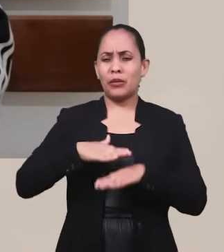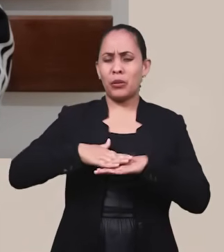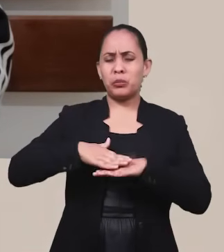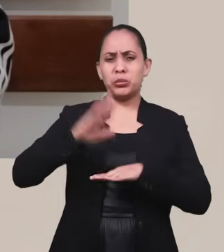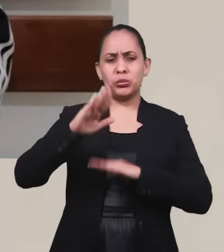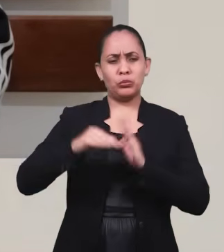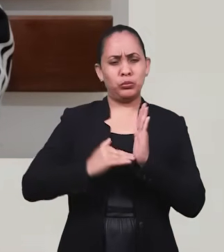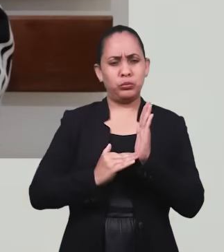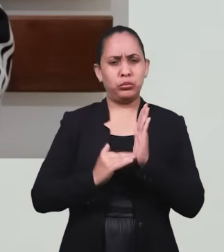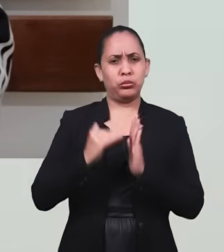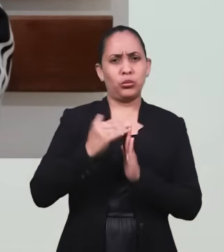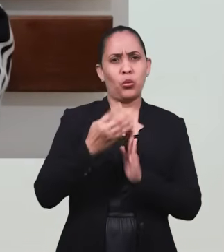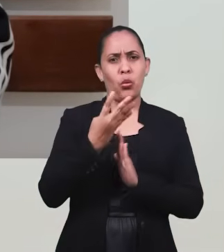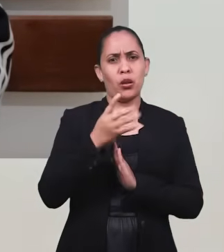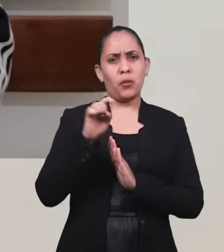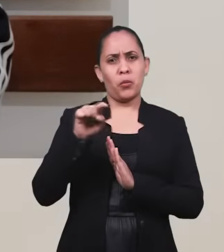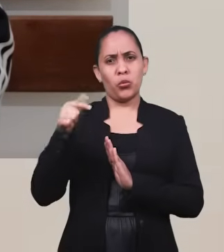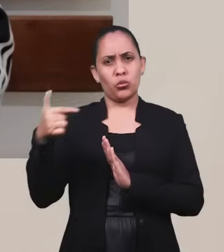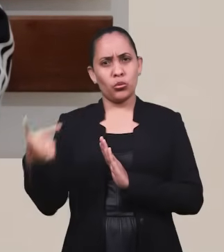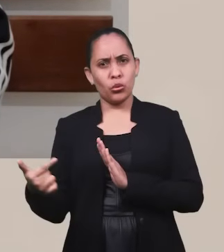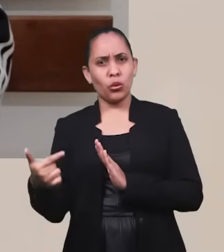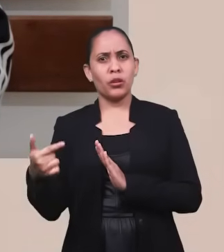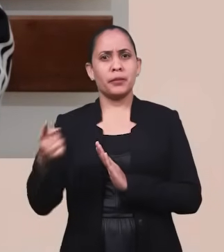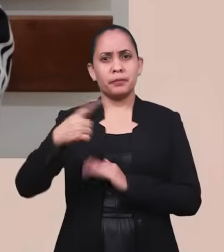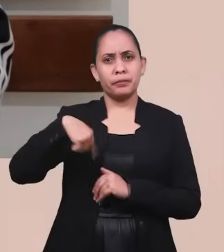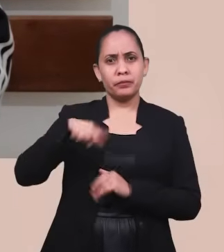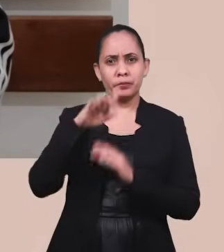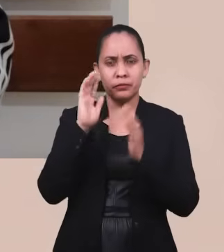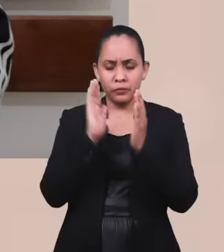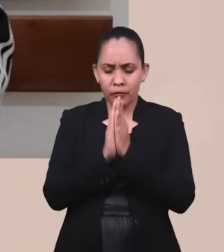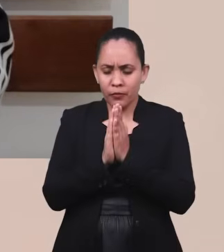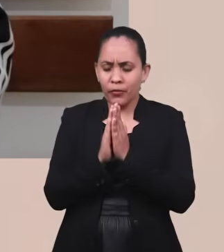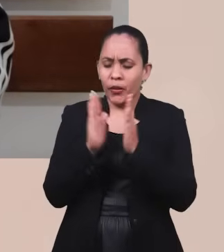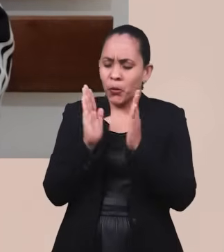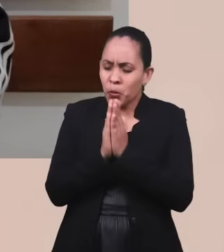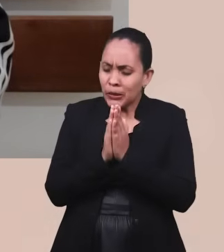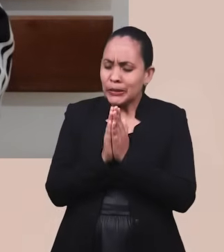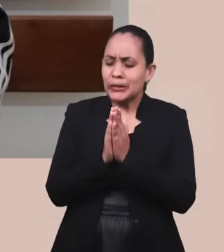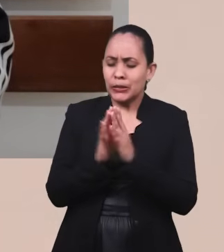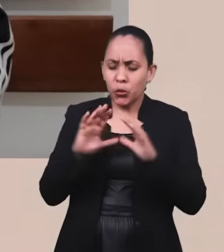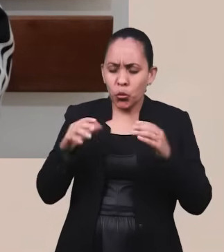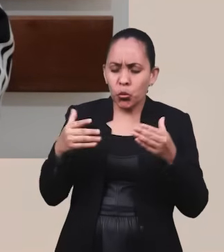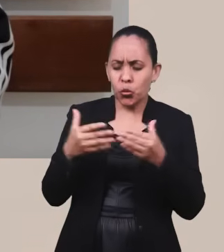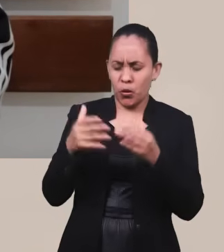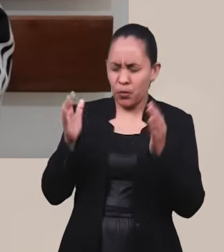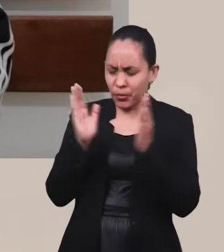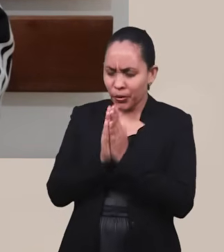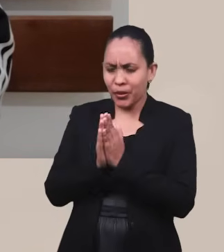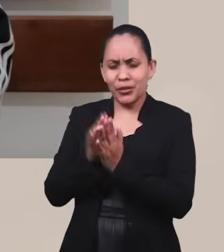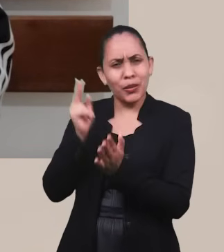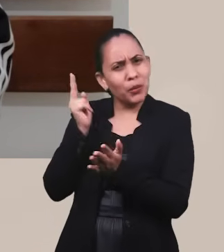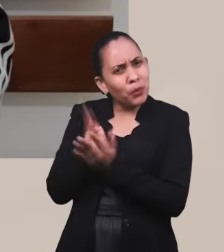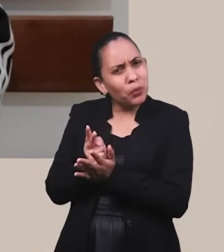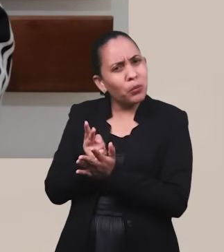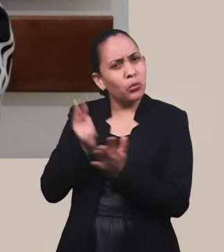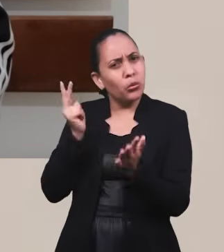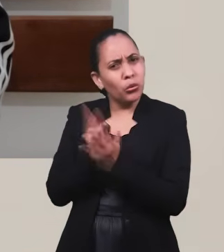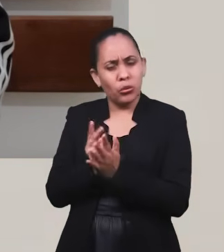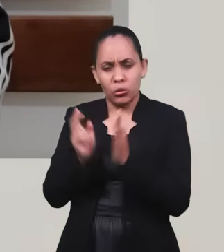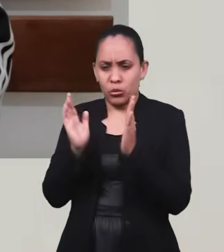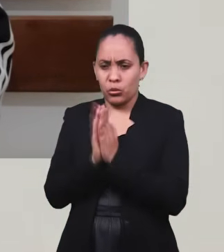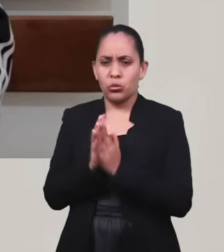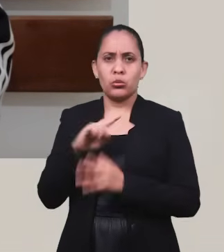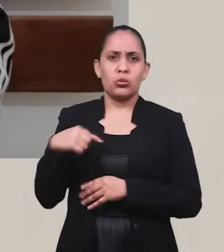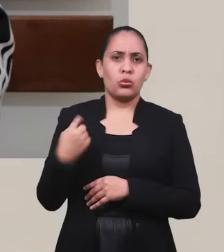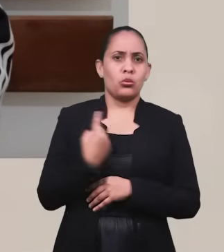estava 4,2. Depois das orações insensatas, sempre fazendo oração,